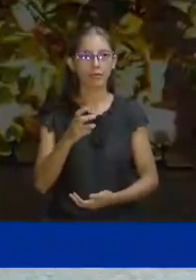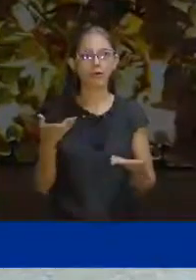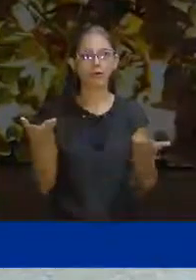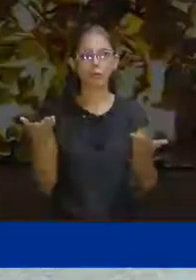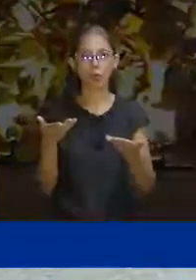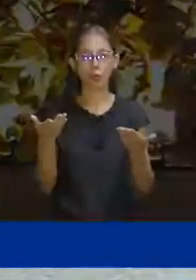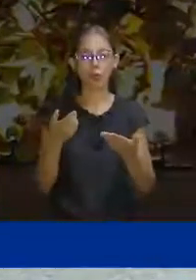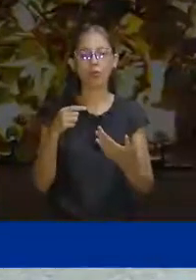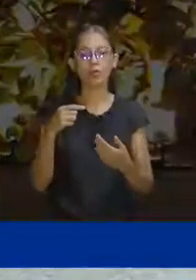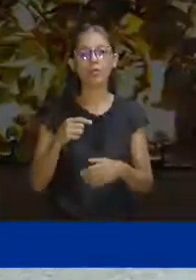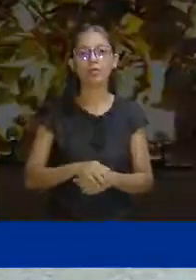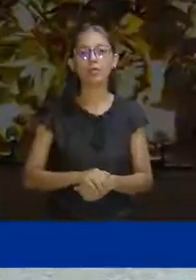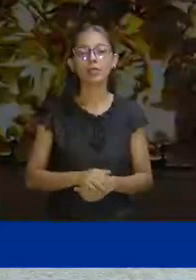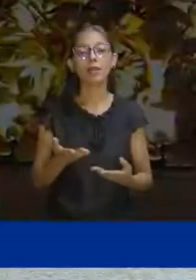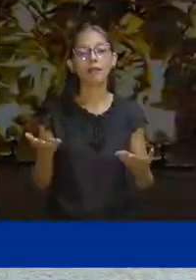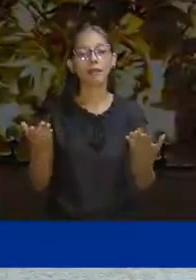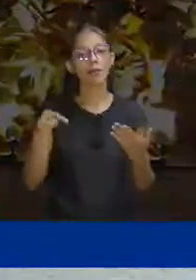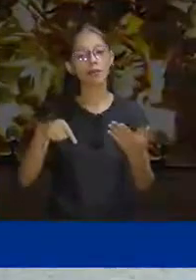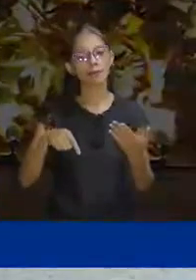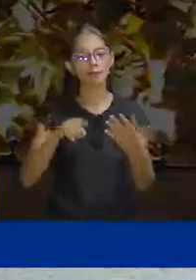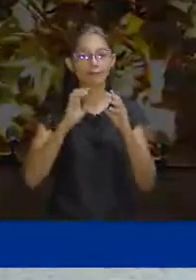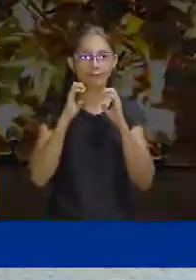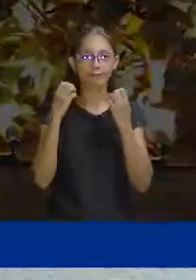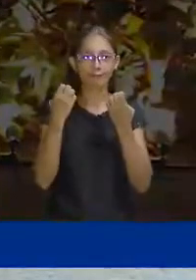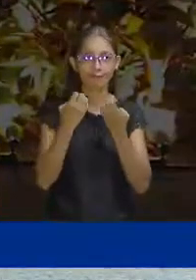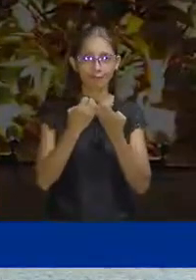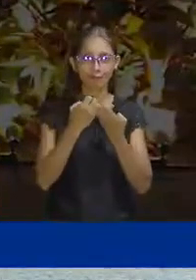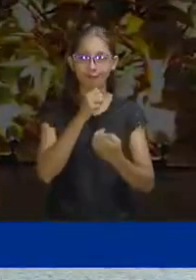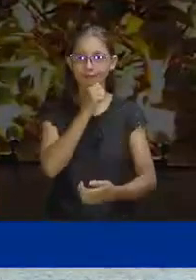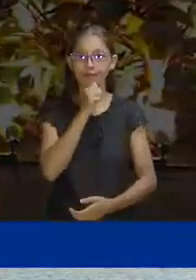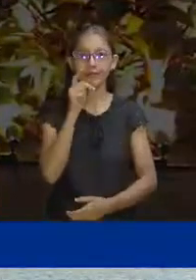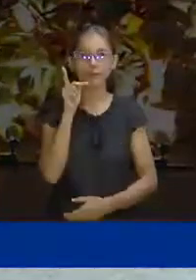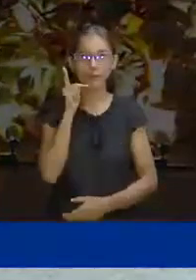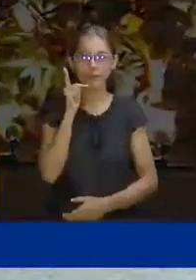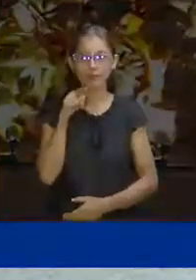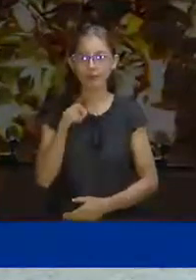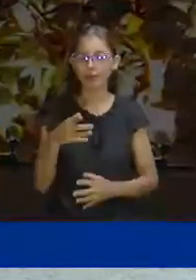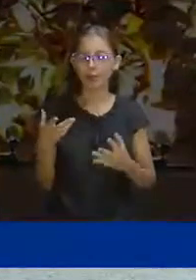neste grande estado, maravilhoso estado que nós estamos hoje.